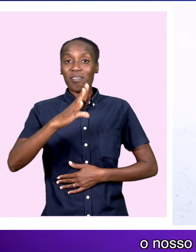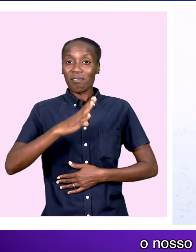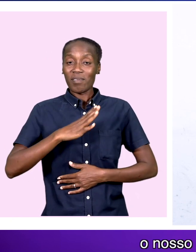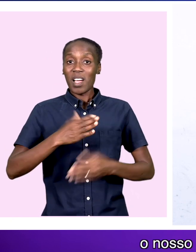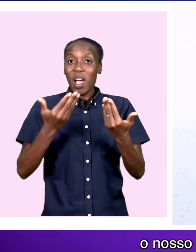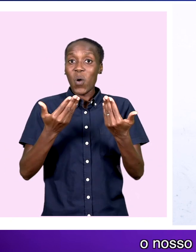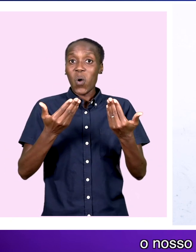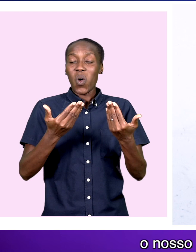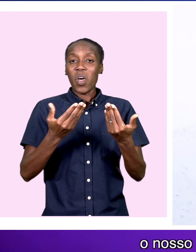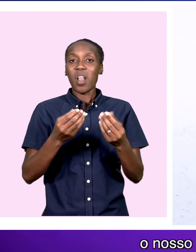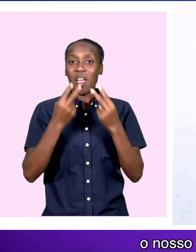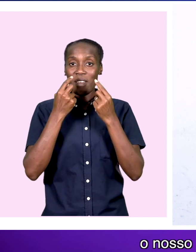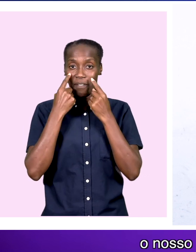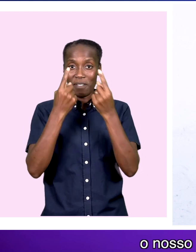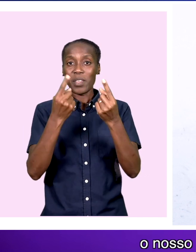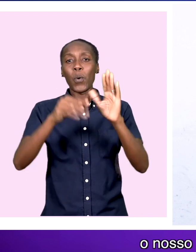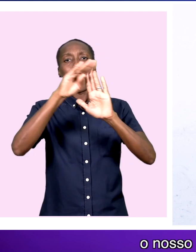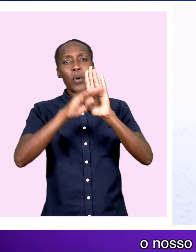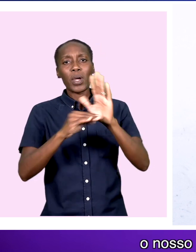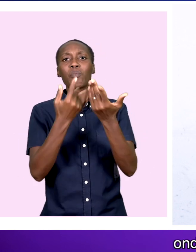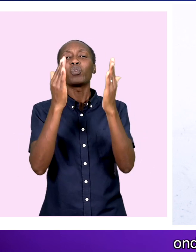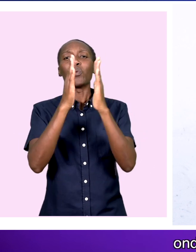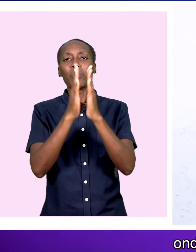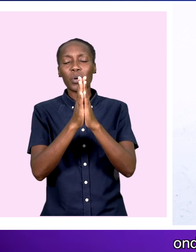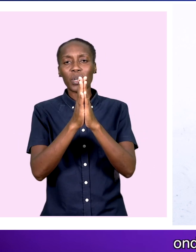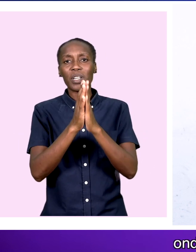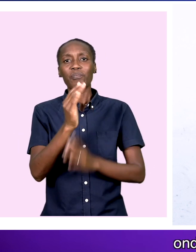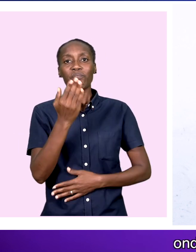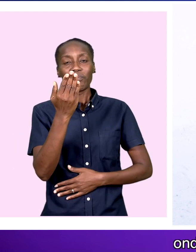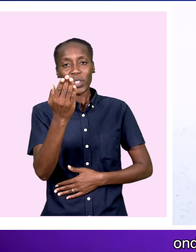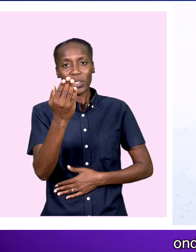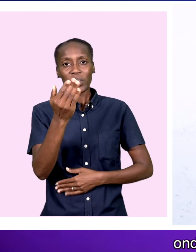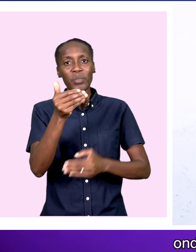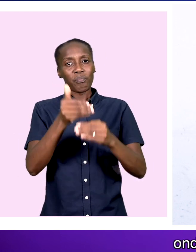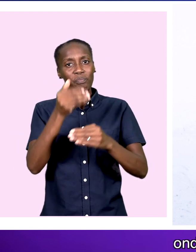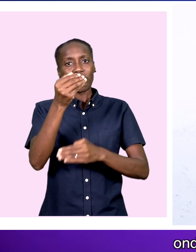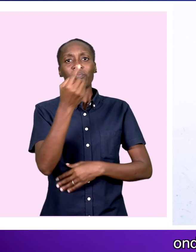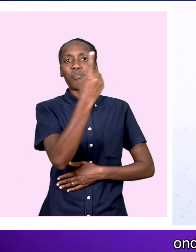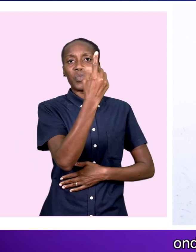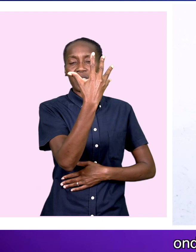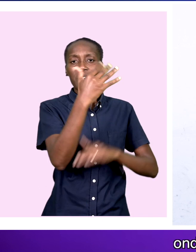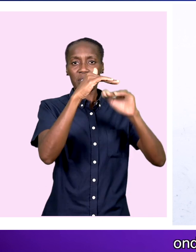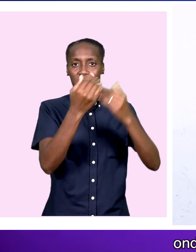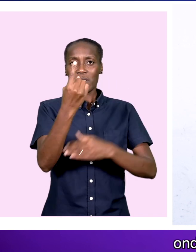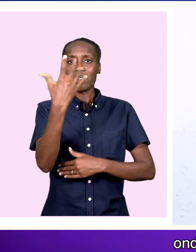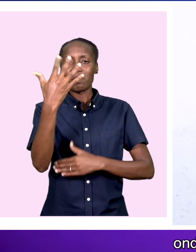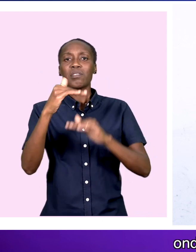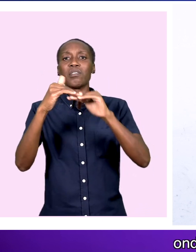será em 15 dias este debate que vamos refletir em relação ao processo eleitoral